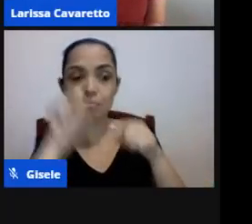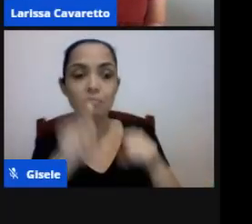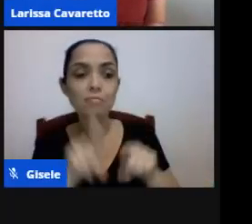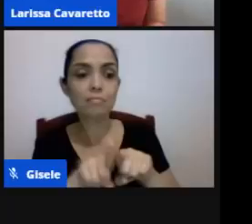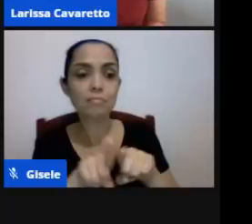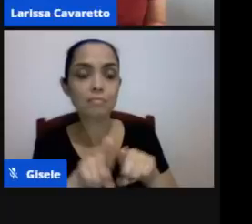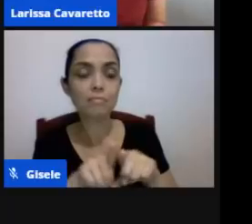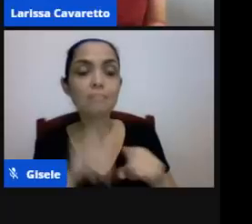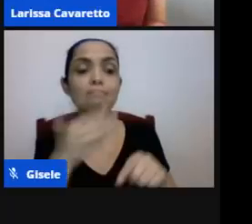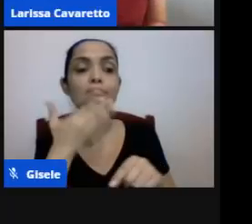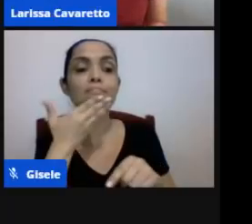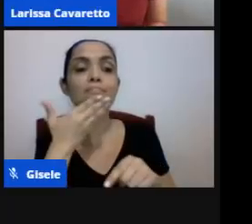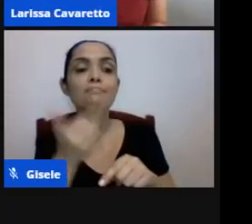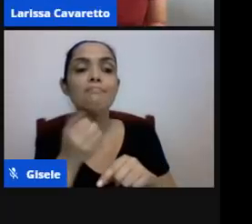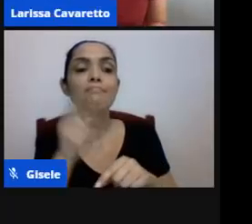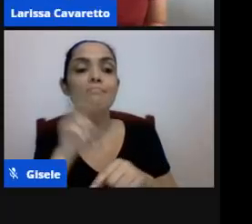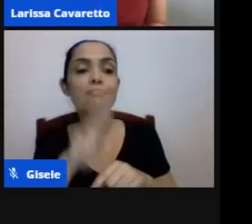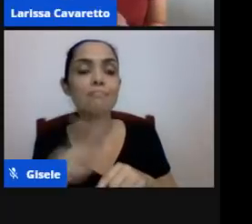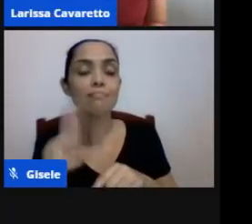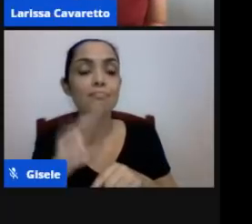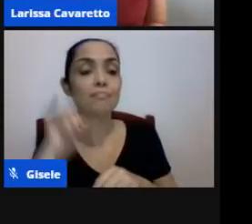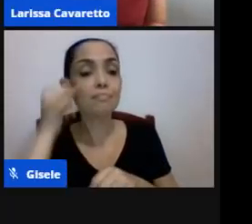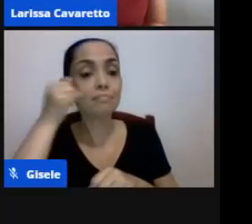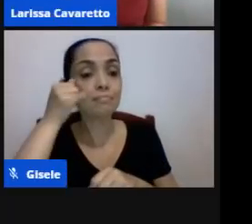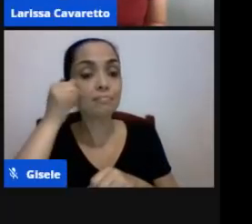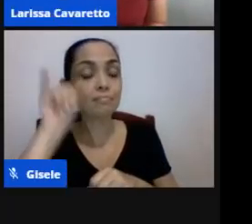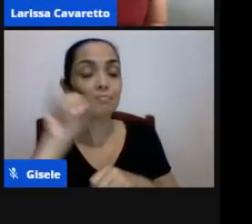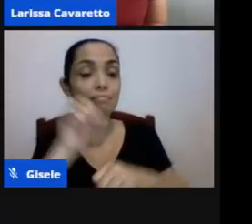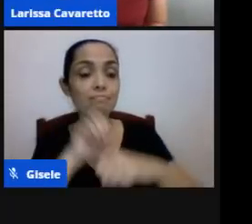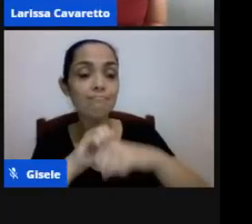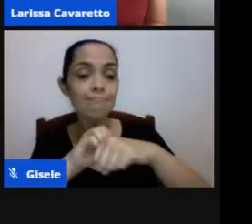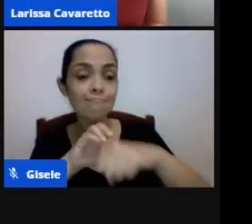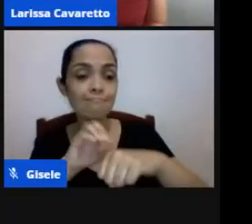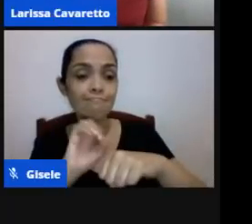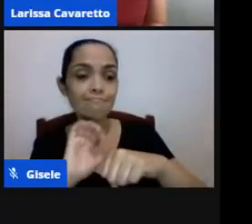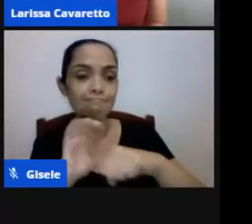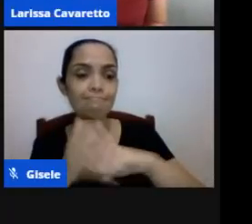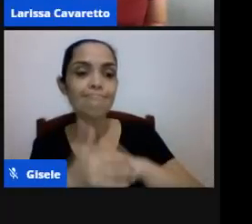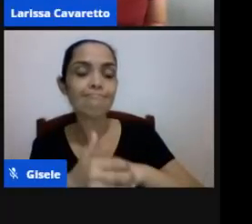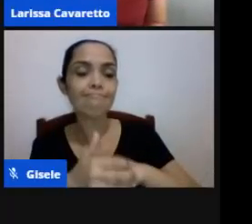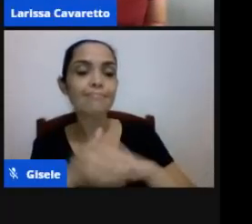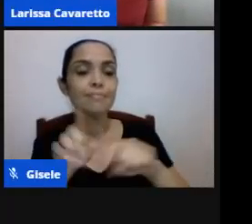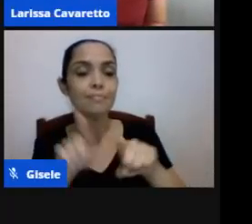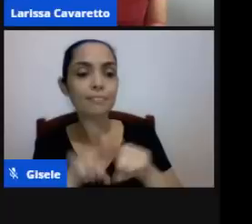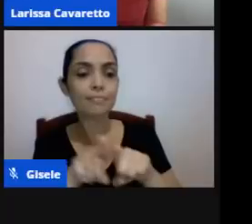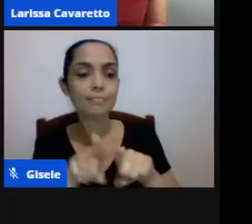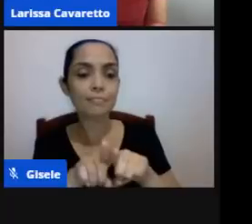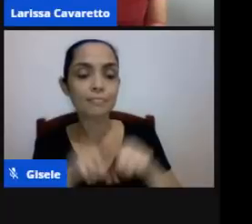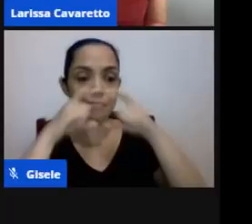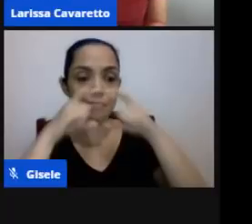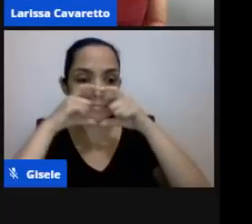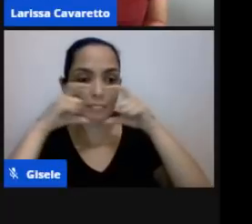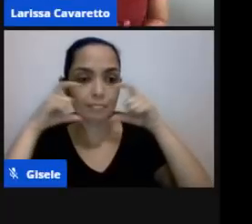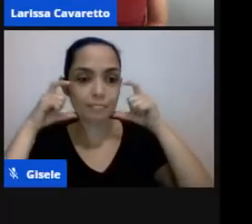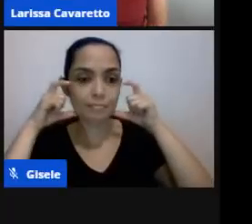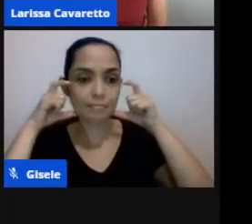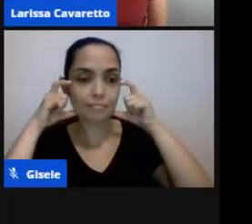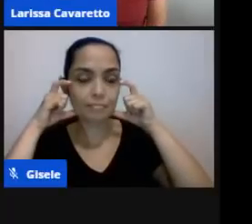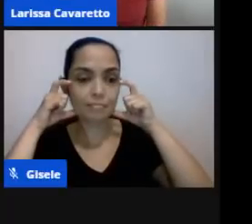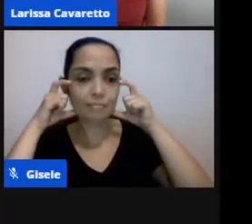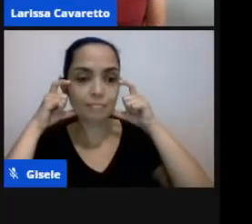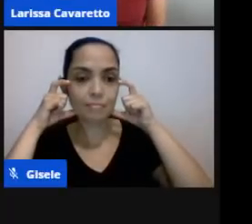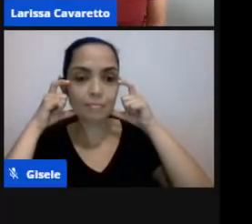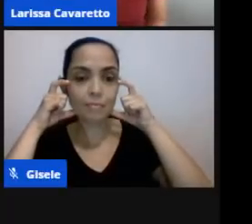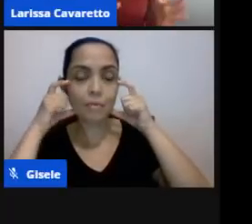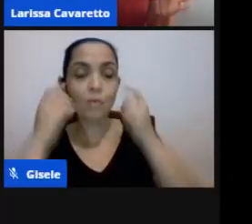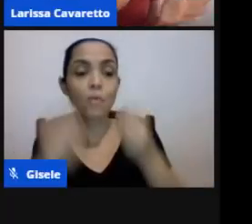sendo melhores para evitar a transmissão, para evitar que essas partículas passem pela máscara. E como que é o jeito certo,